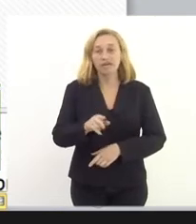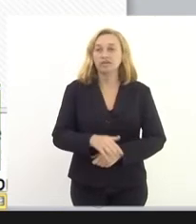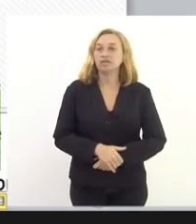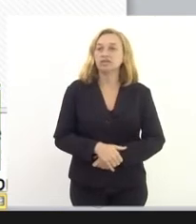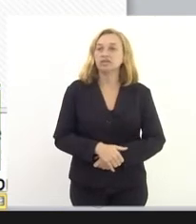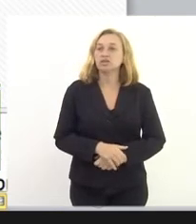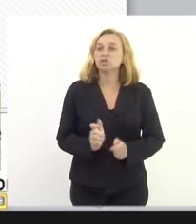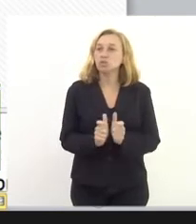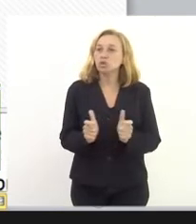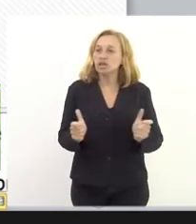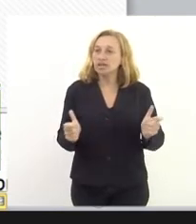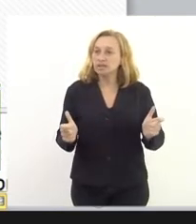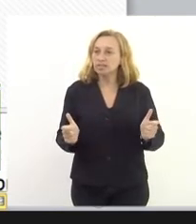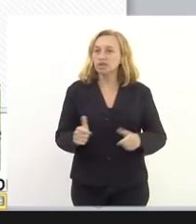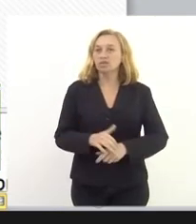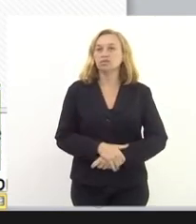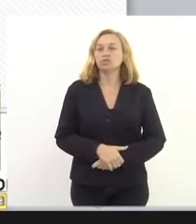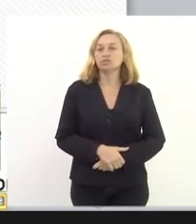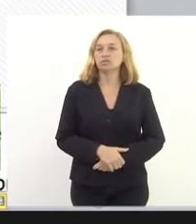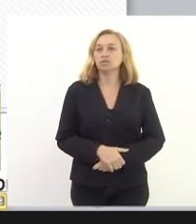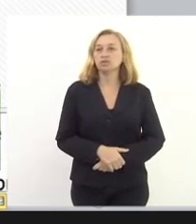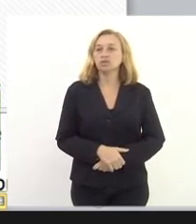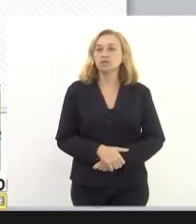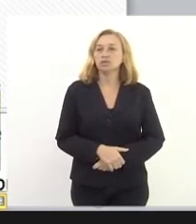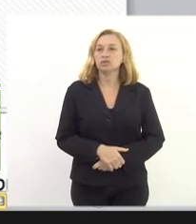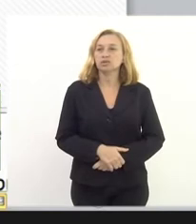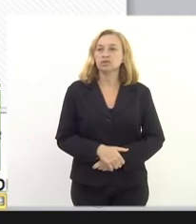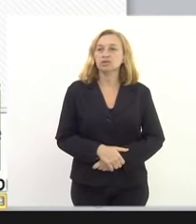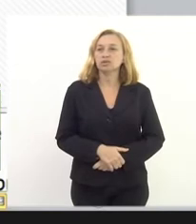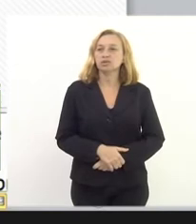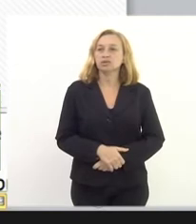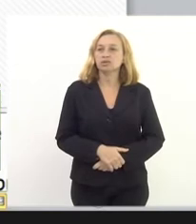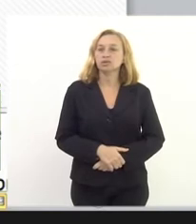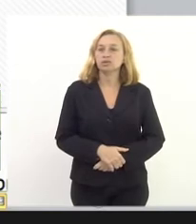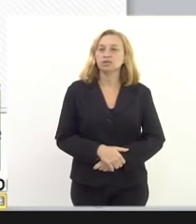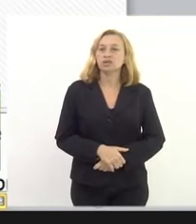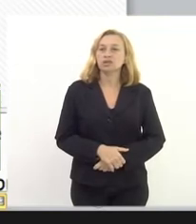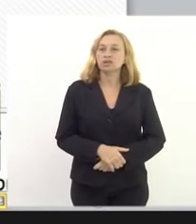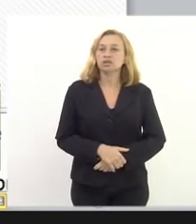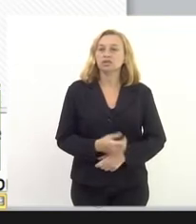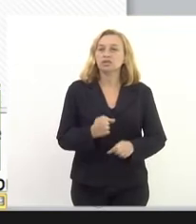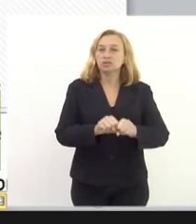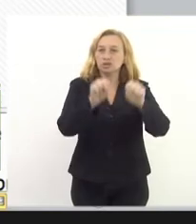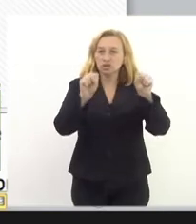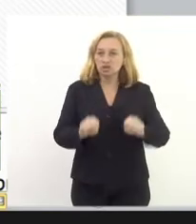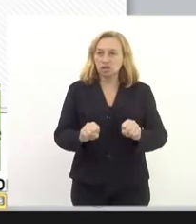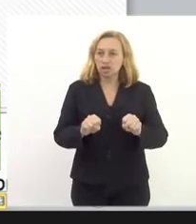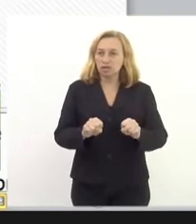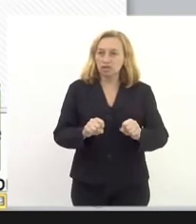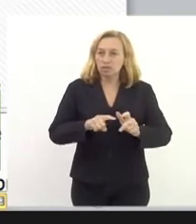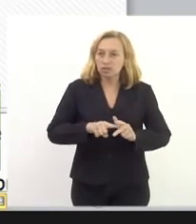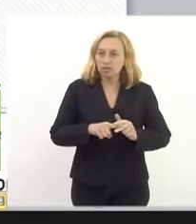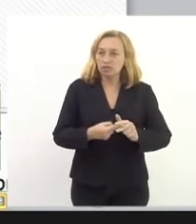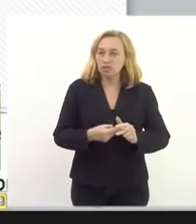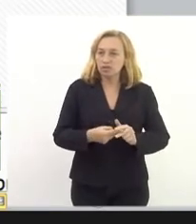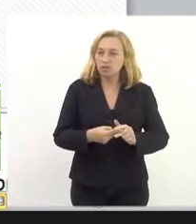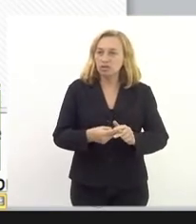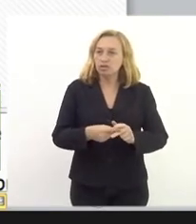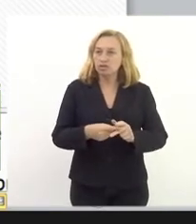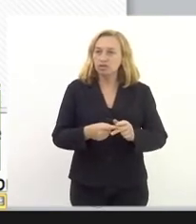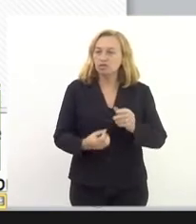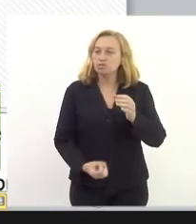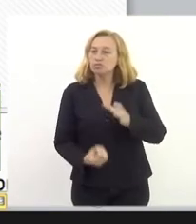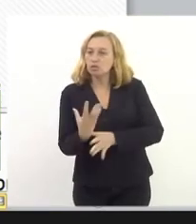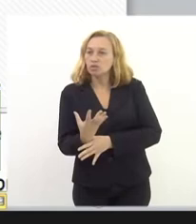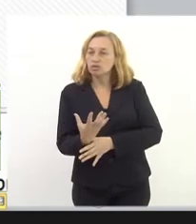o crescimento, o descolamento da receita do nível de produção que nós tivemos.